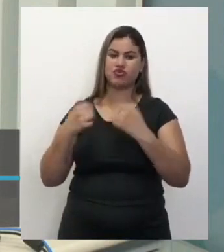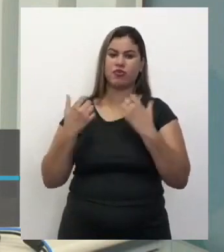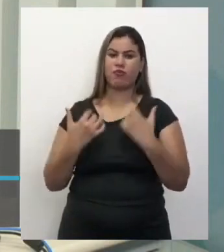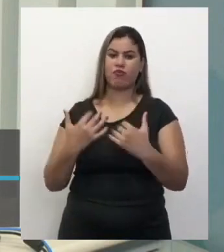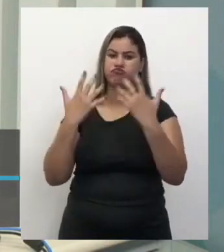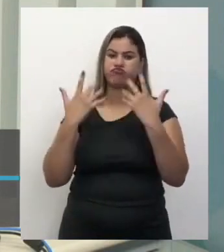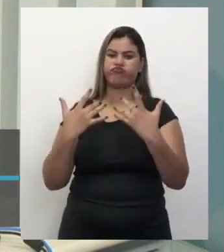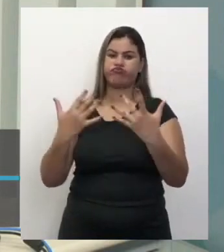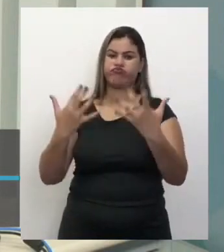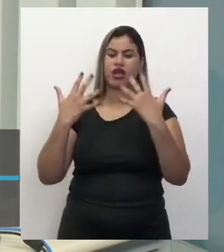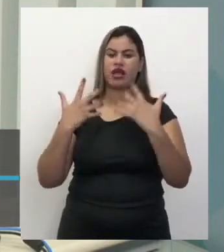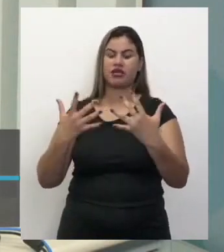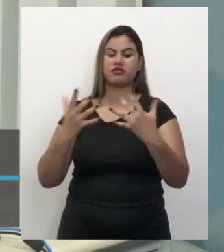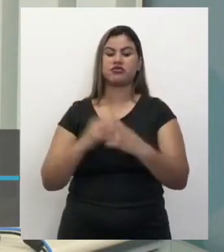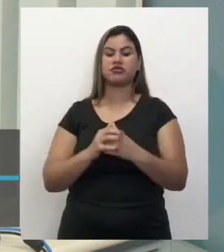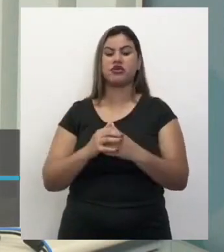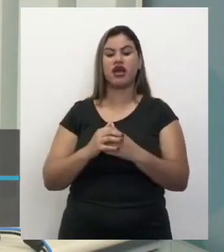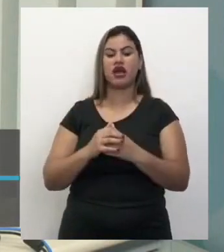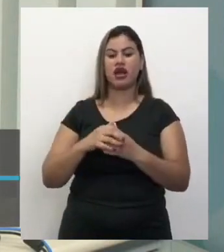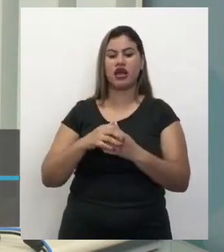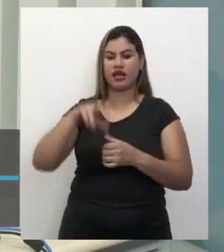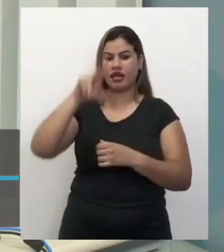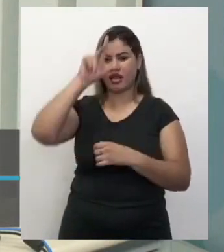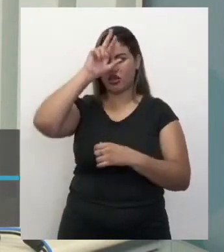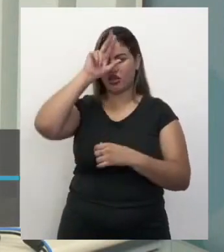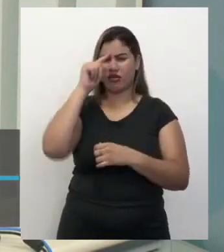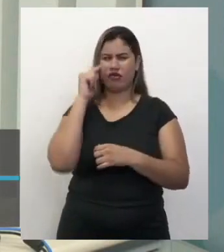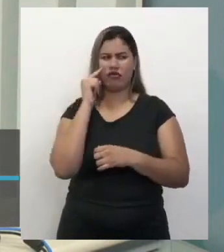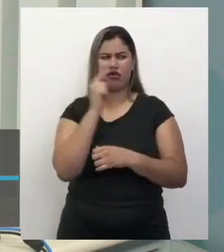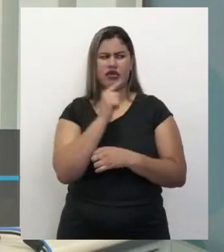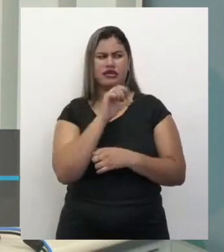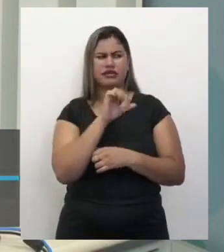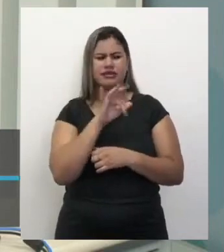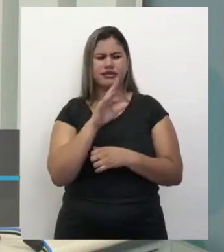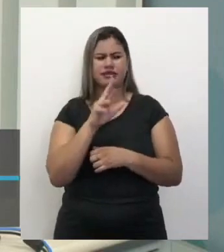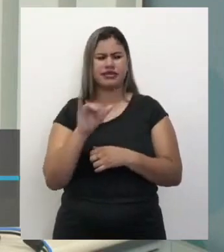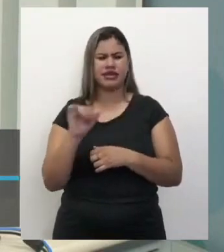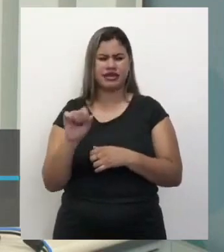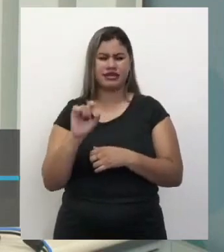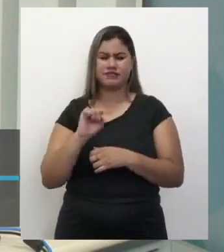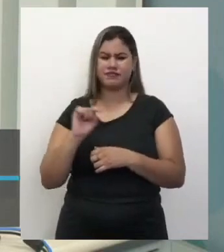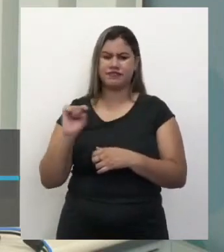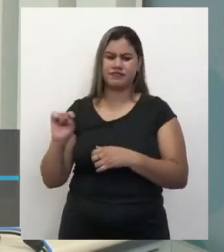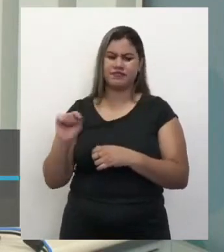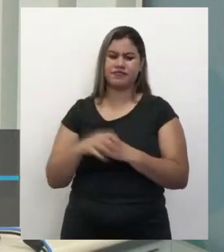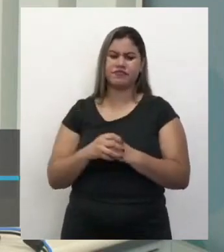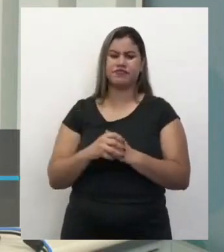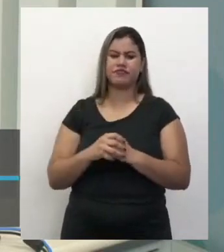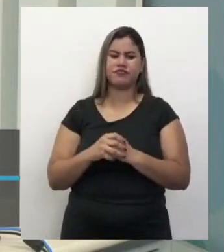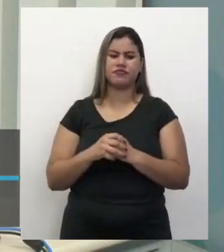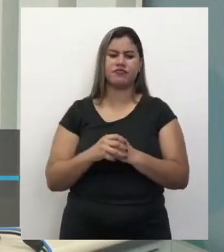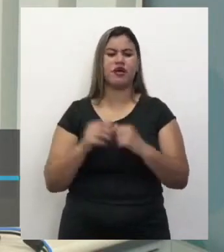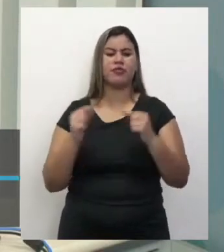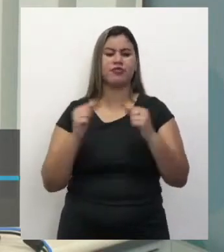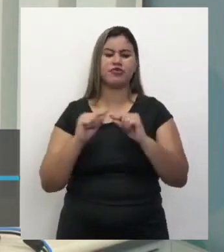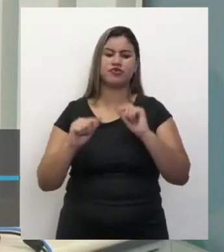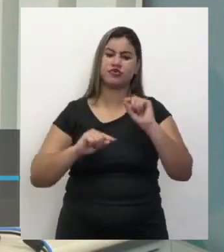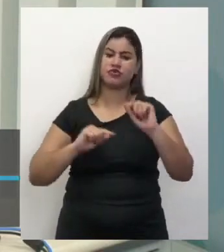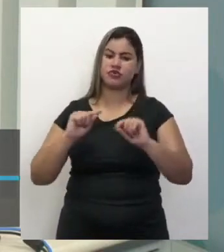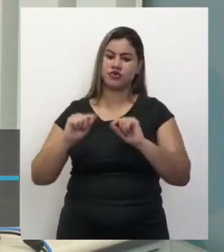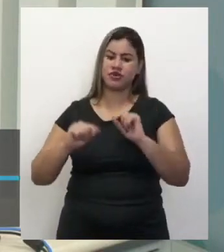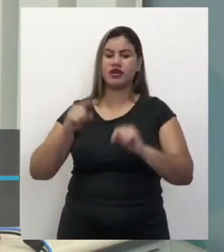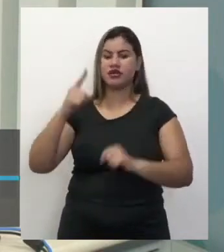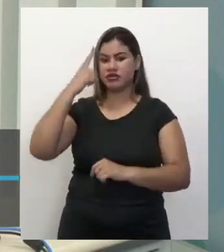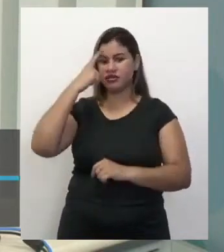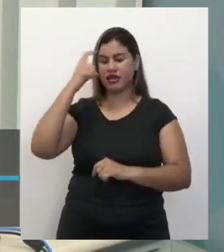bichinho ali, que parece a Joaninha, né? Fala assim, sei. Esse sei aí com essas reticências, reticências no caso, dá a ideia de